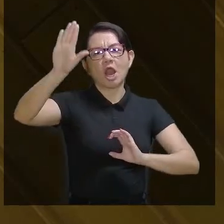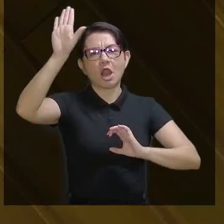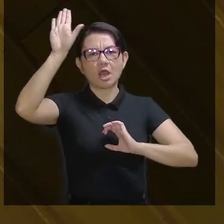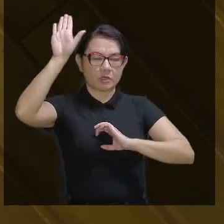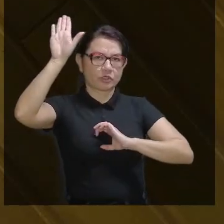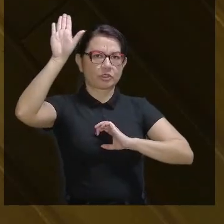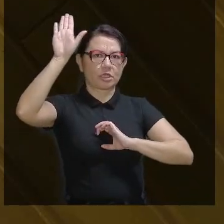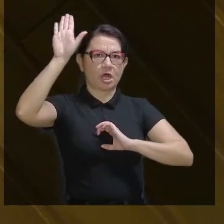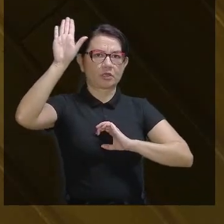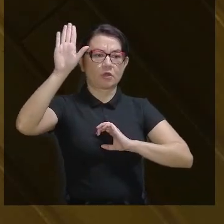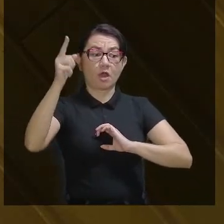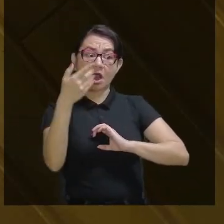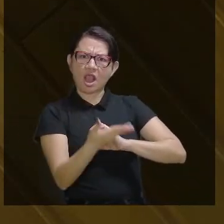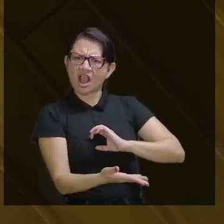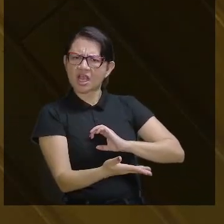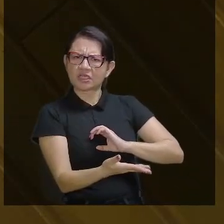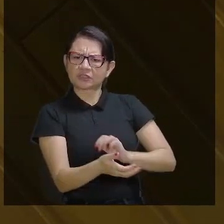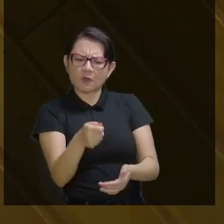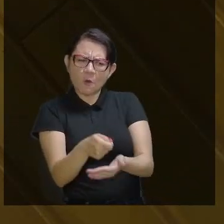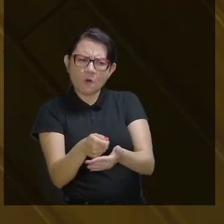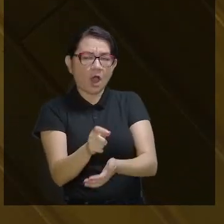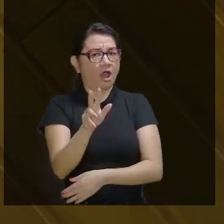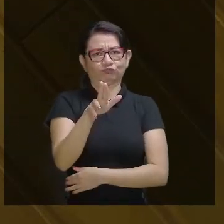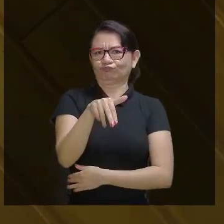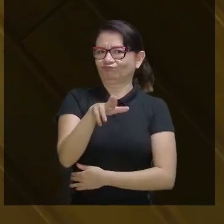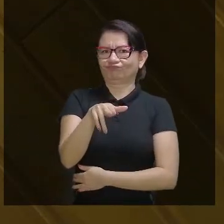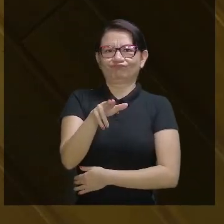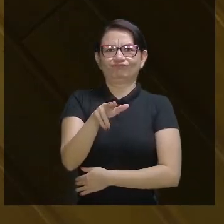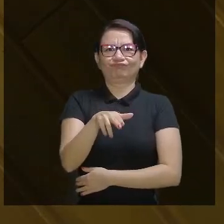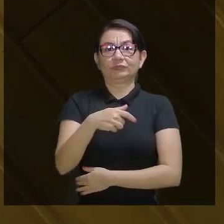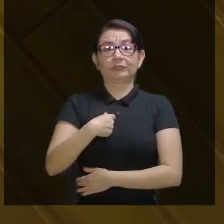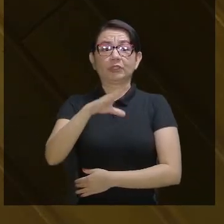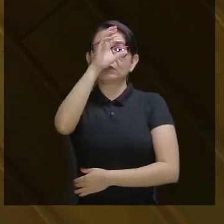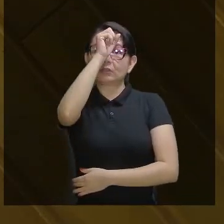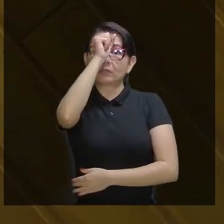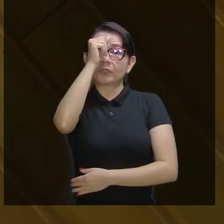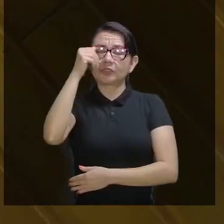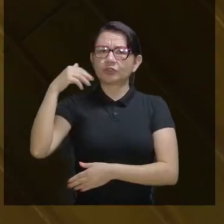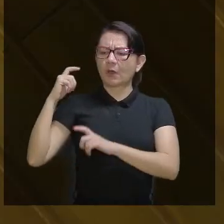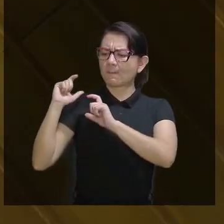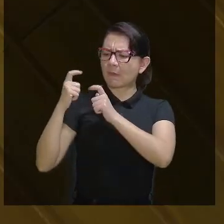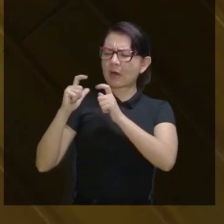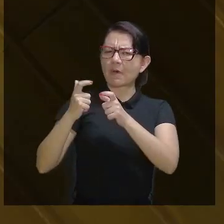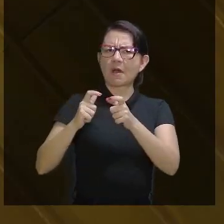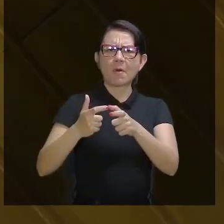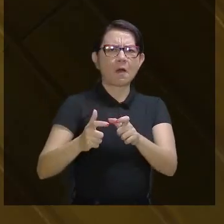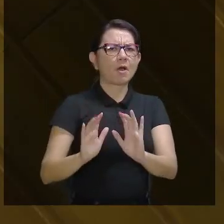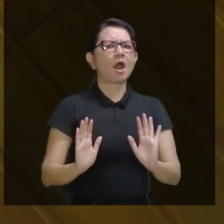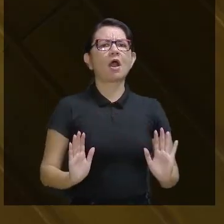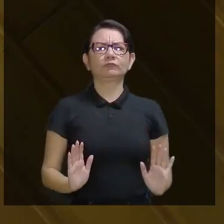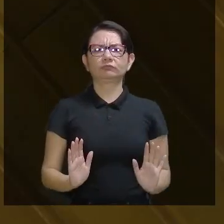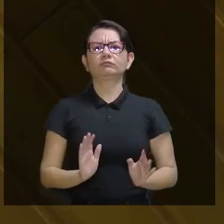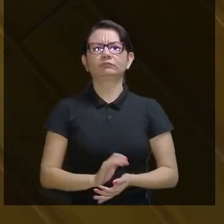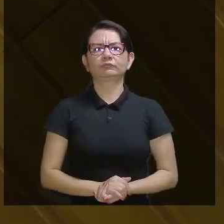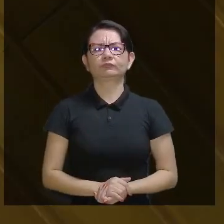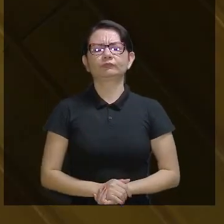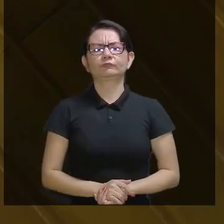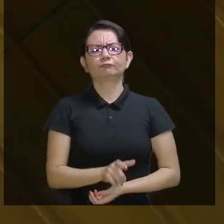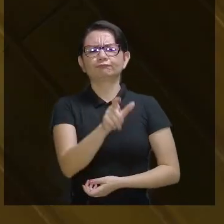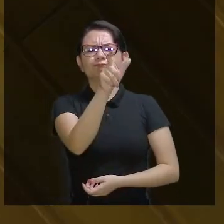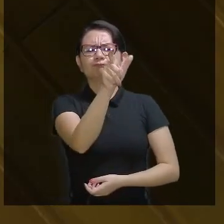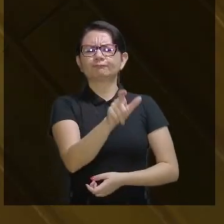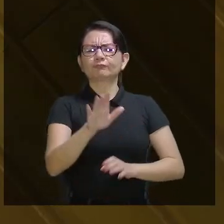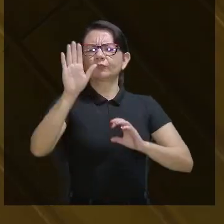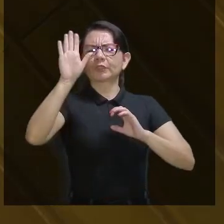político. Então, essa lição eu aprendi e é o que até hoje eu exerço. Quem é a pessoa que eu vou